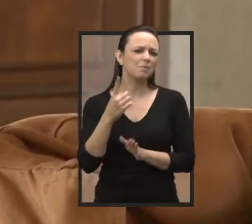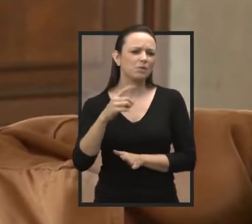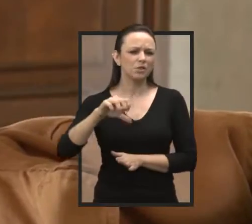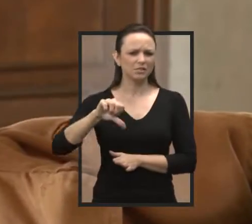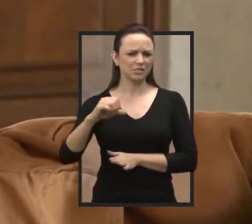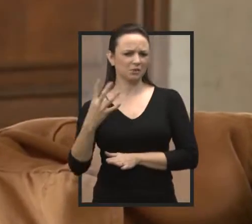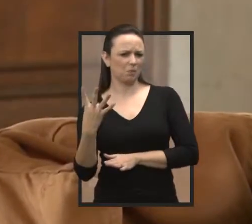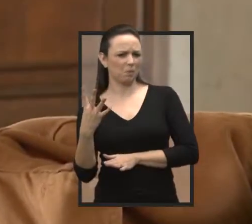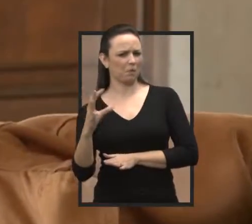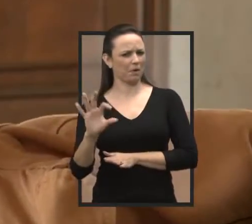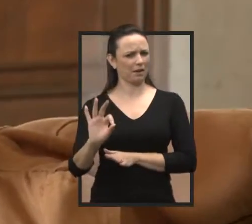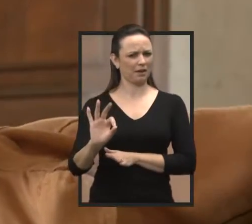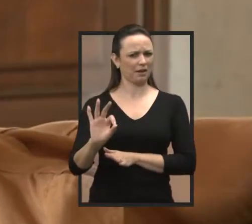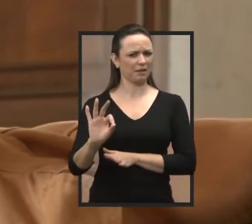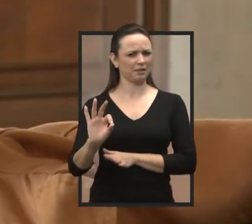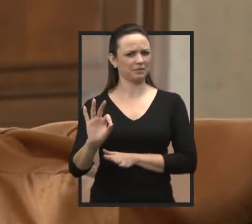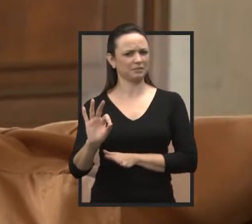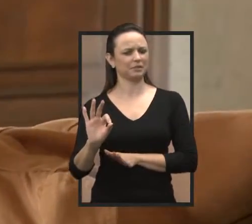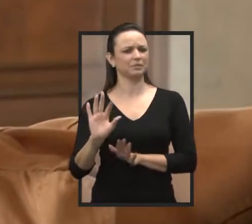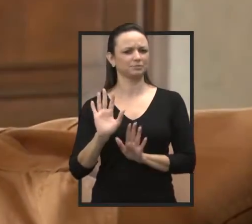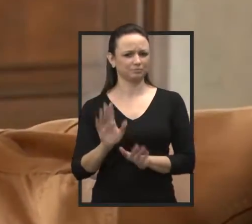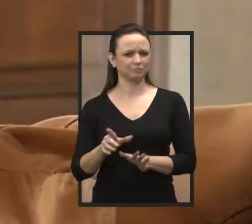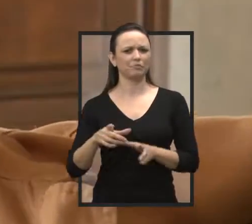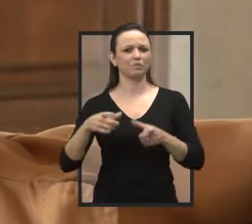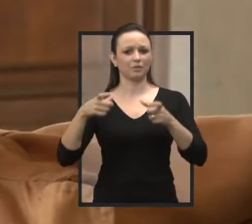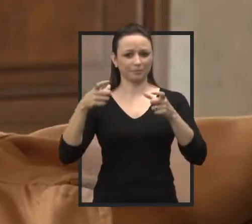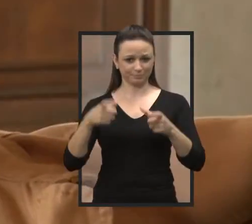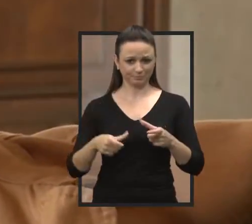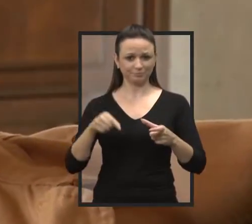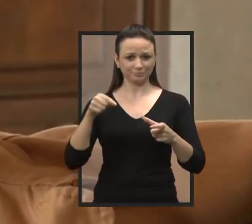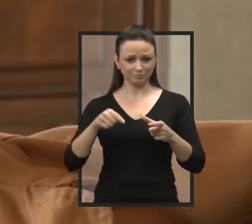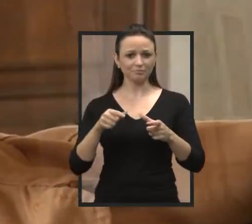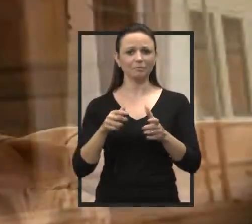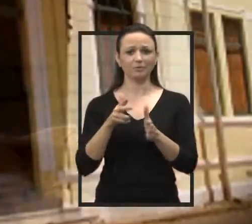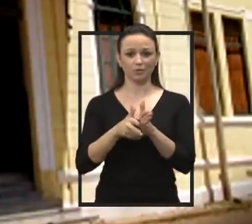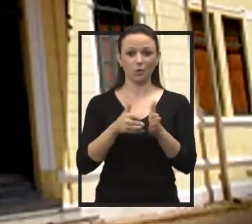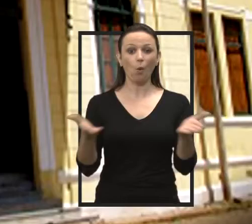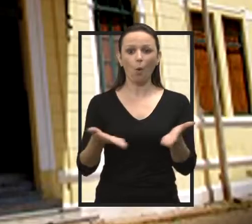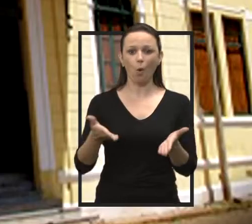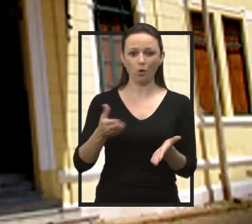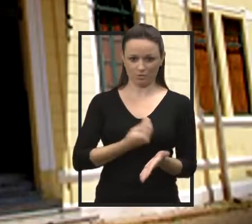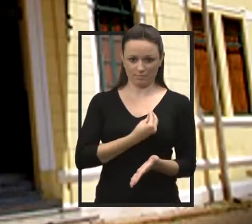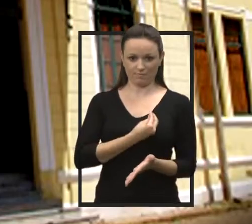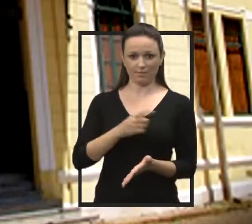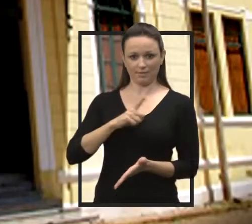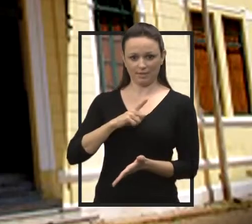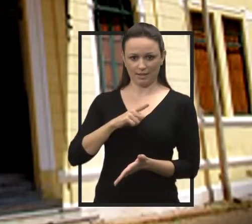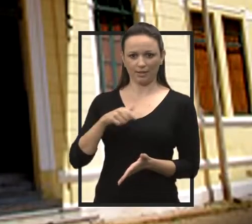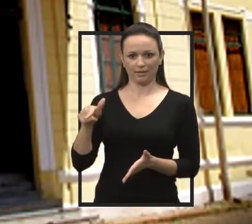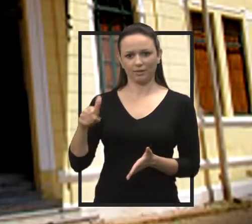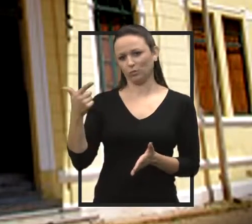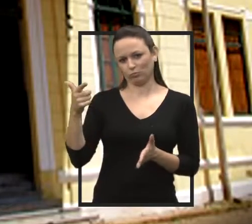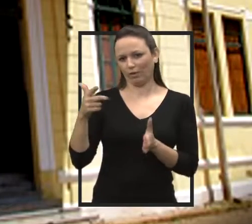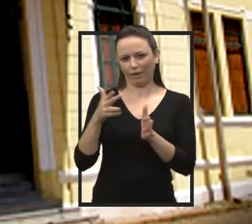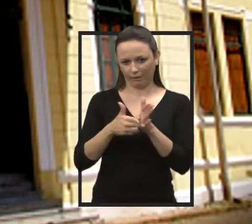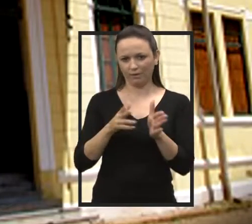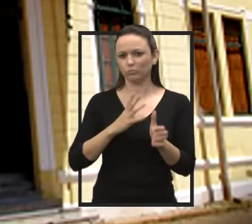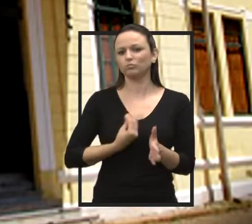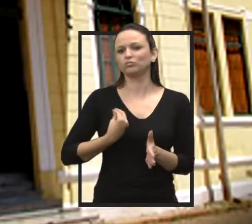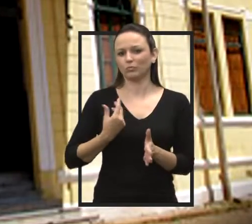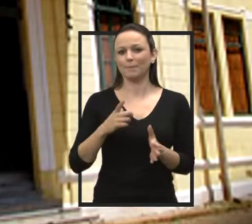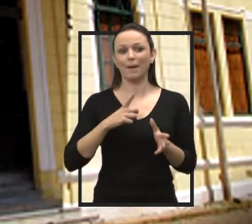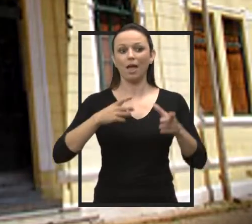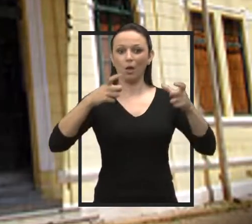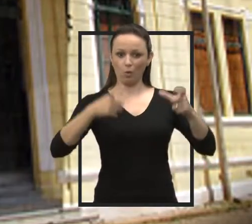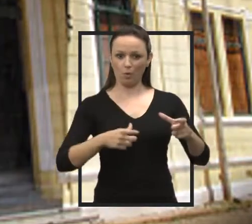de 40, que já houve a atual estação ferroviária nossa, que não funciona mais como estação ferroviária,